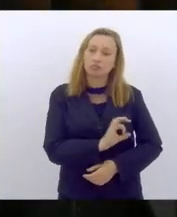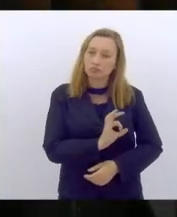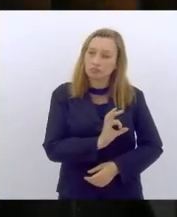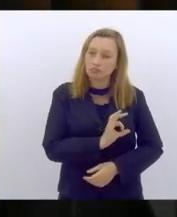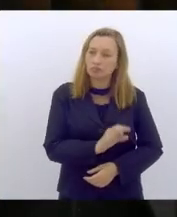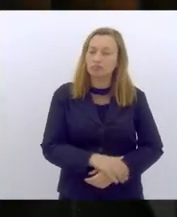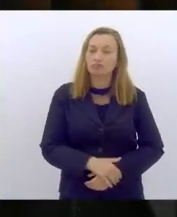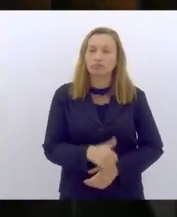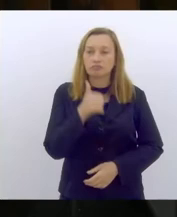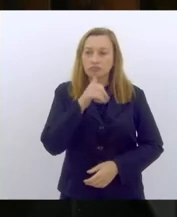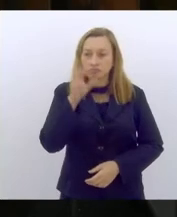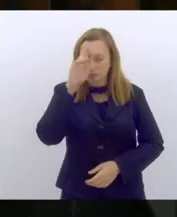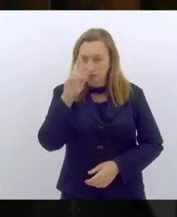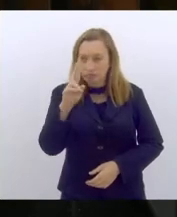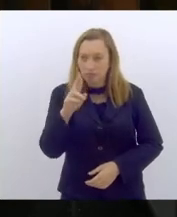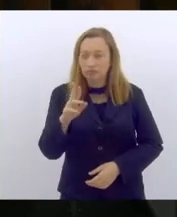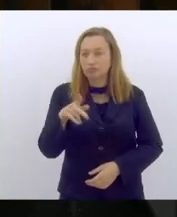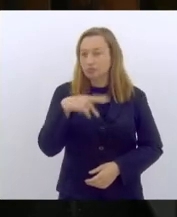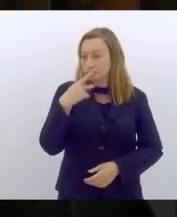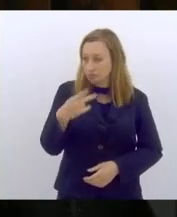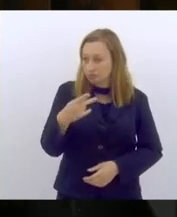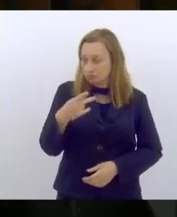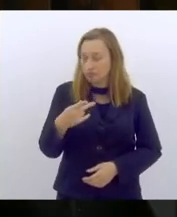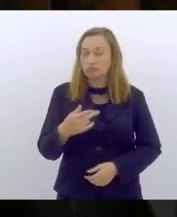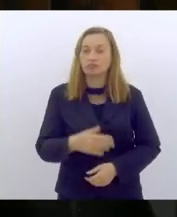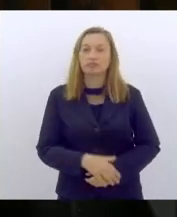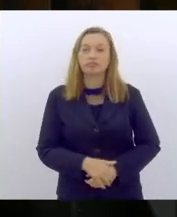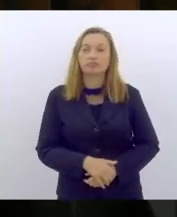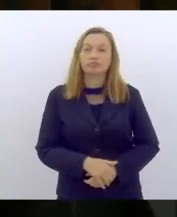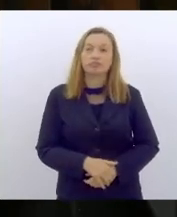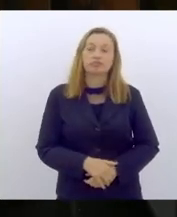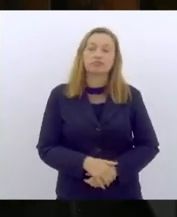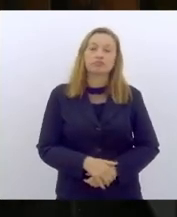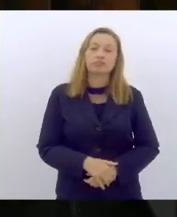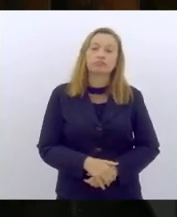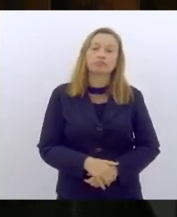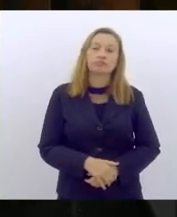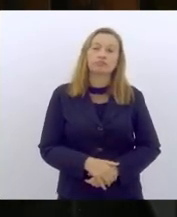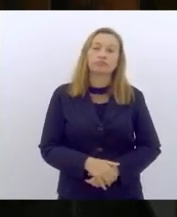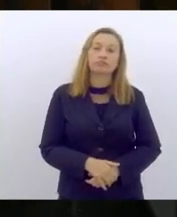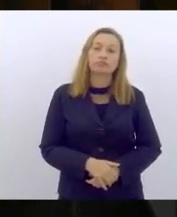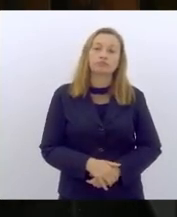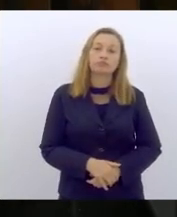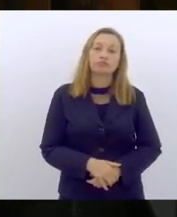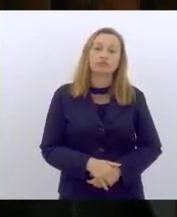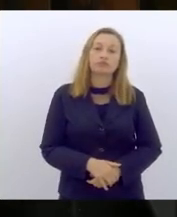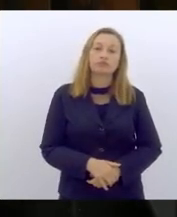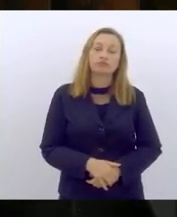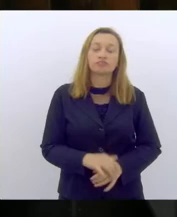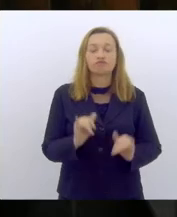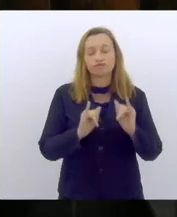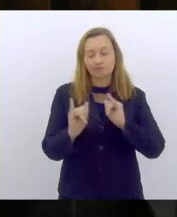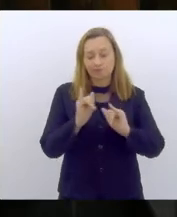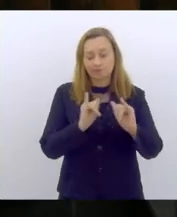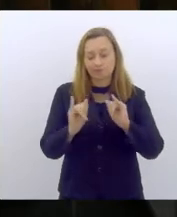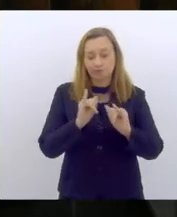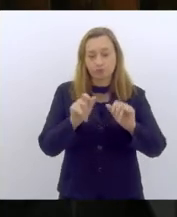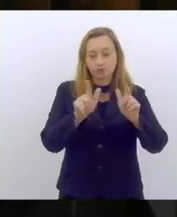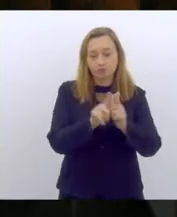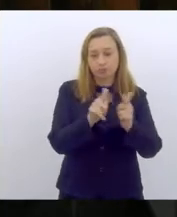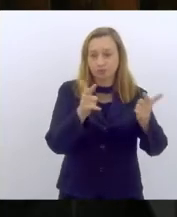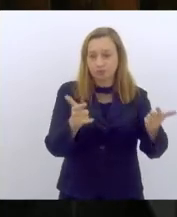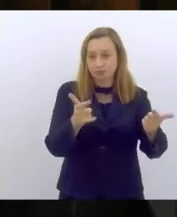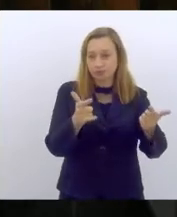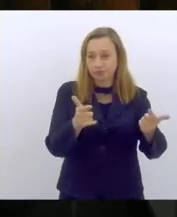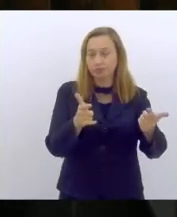da senhora ter ilustrado a nossa fala com uma notícia jornalística